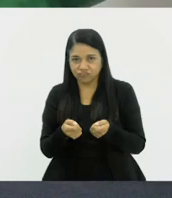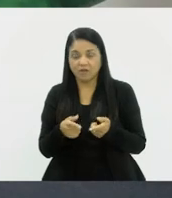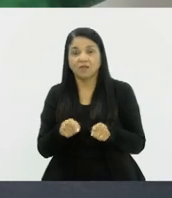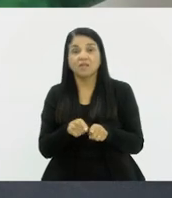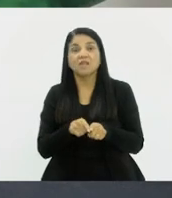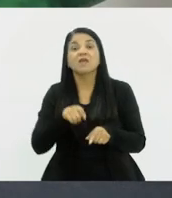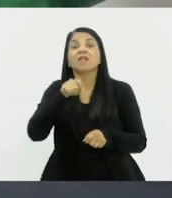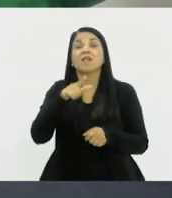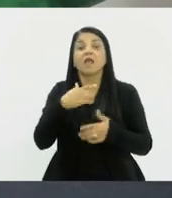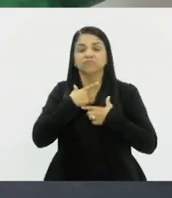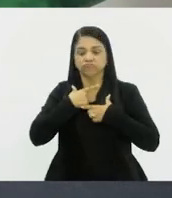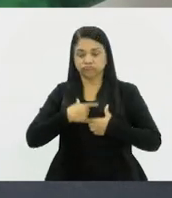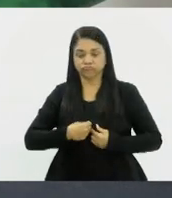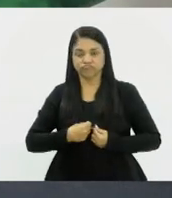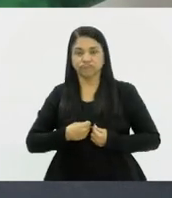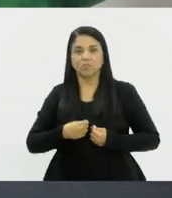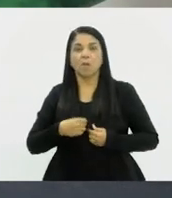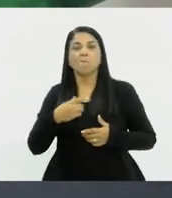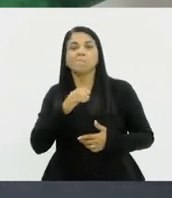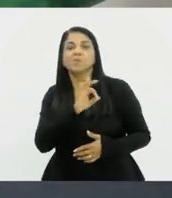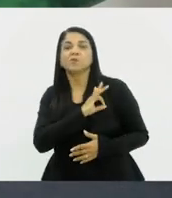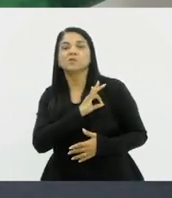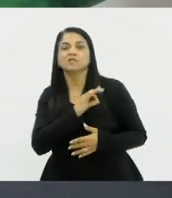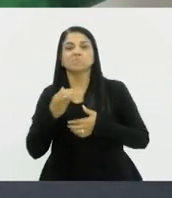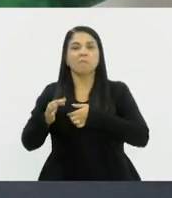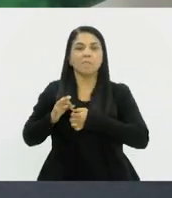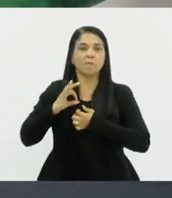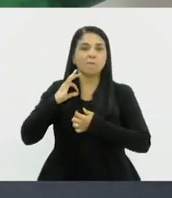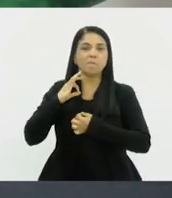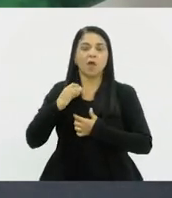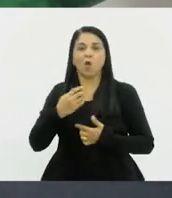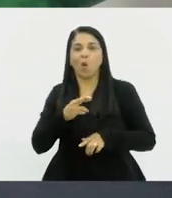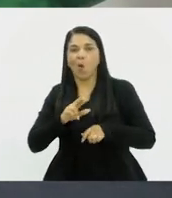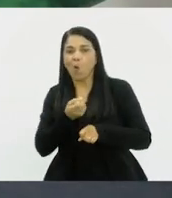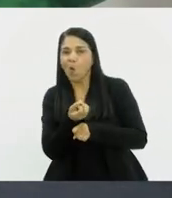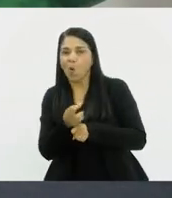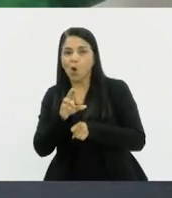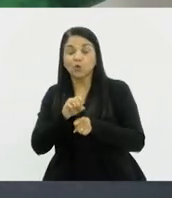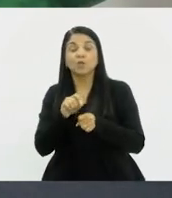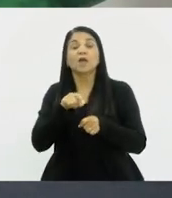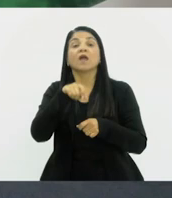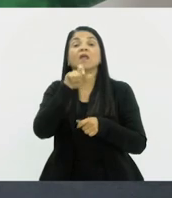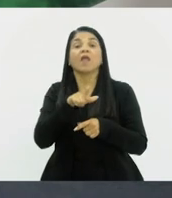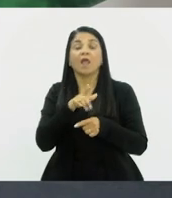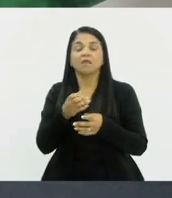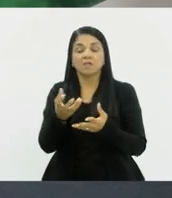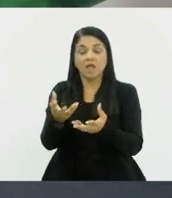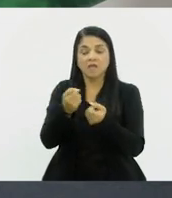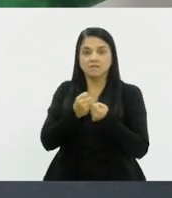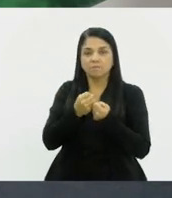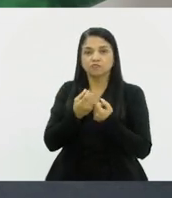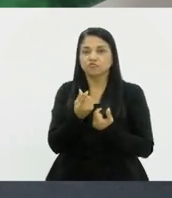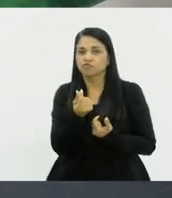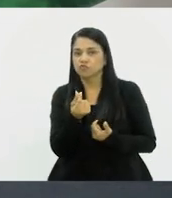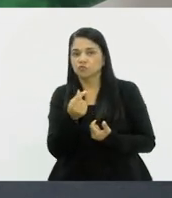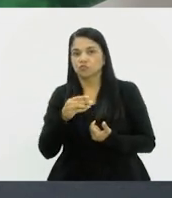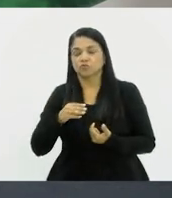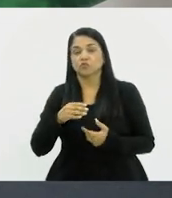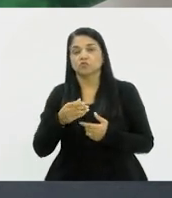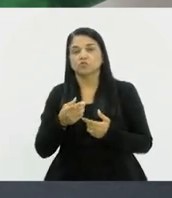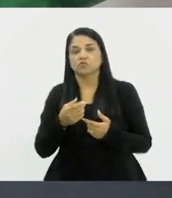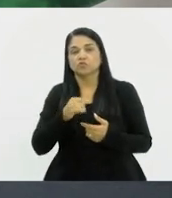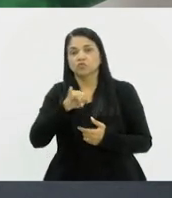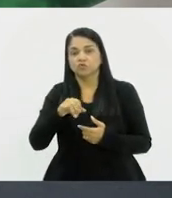ouro e carrão na favela da opp também não diz quem é que recebe o jogo dinheiro do jogo de bicho né